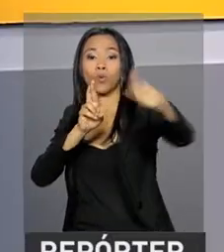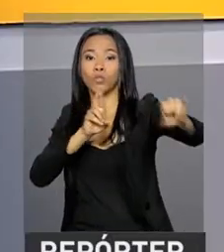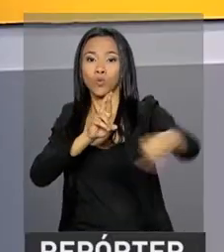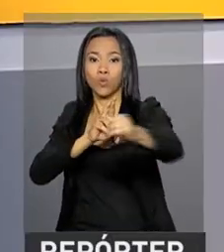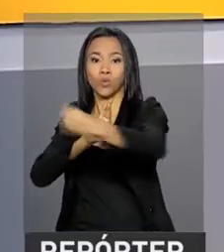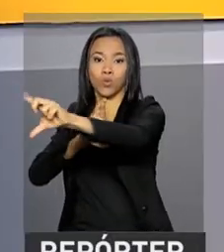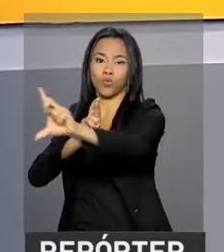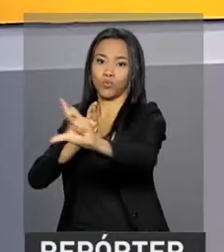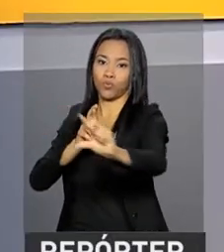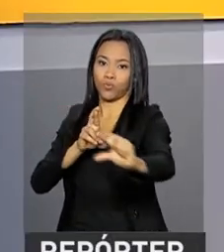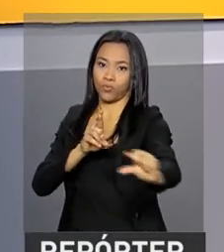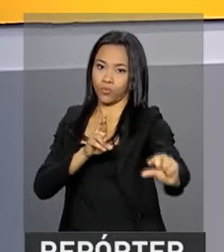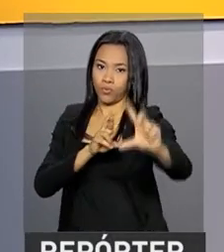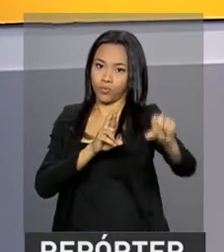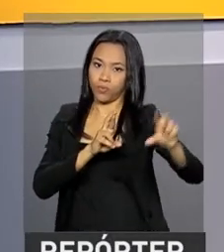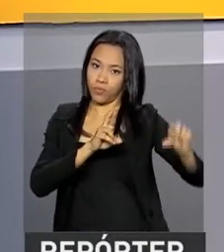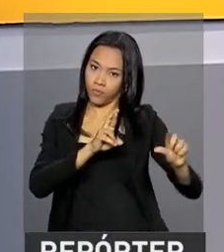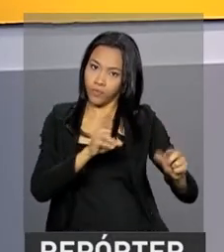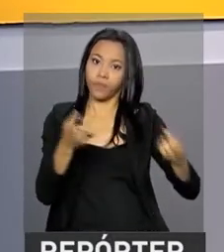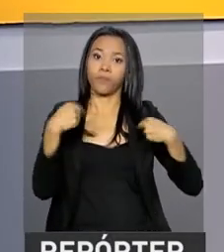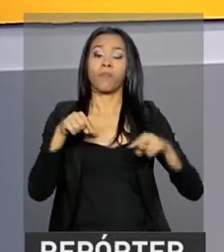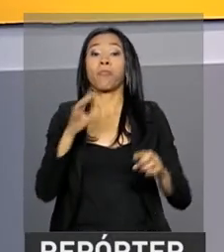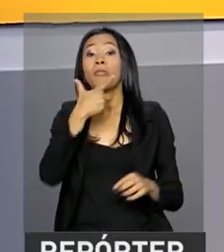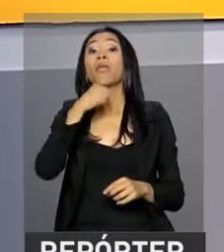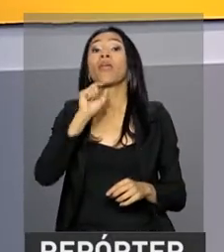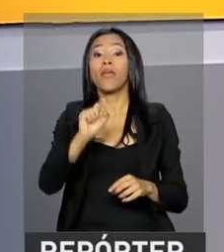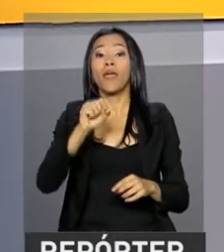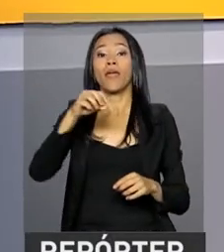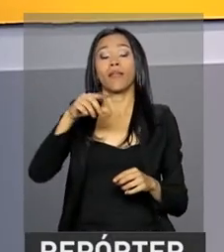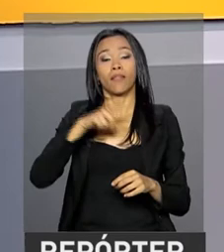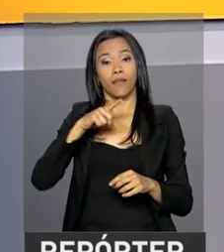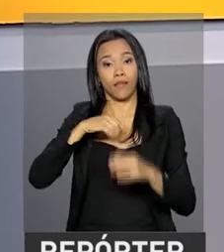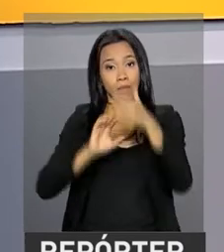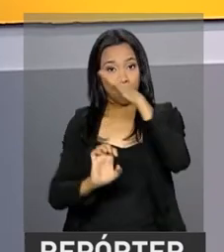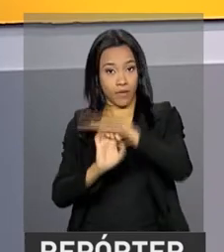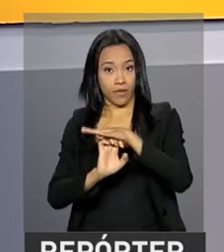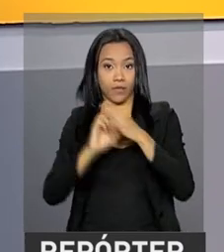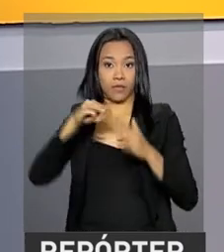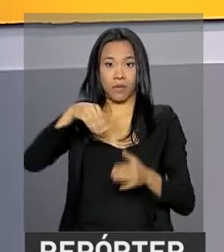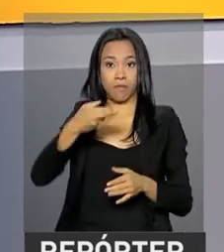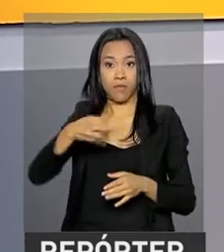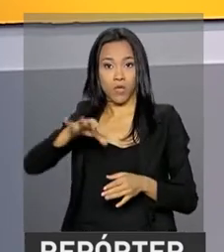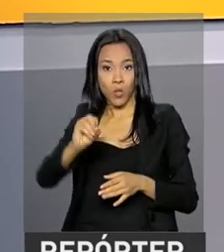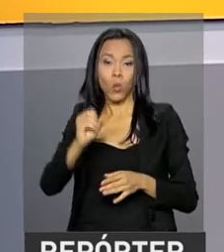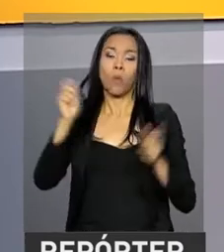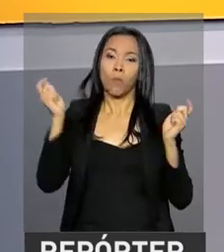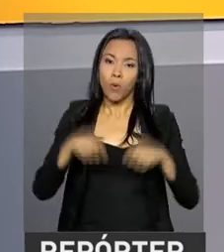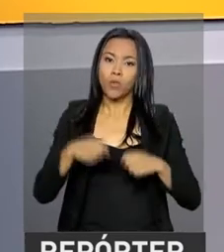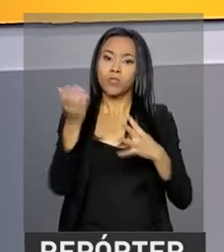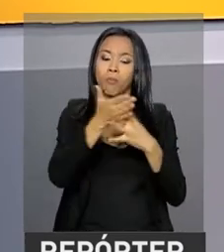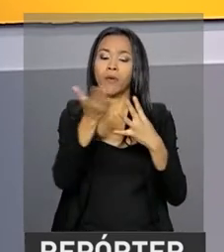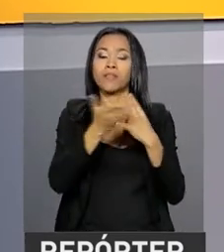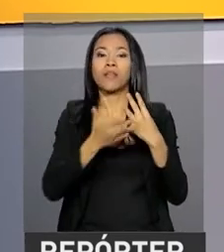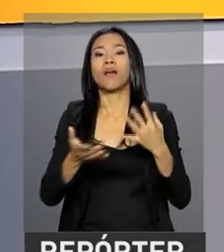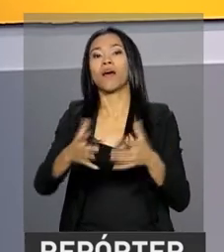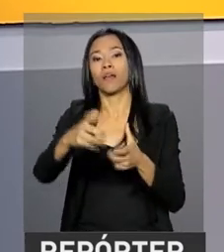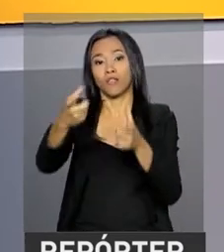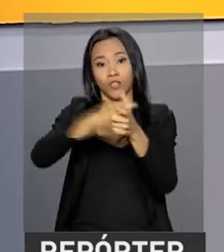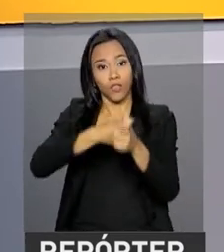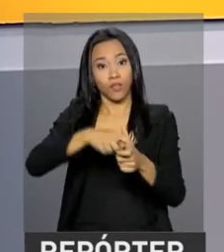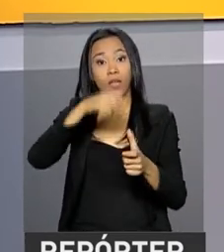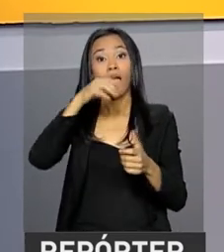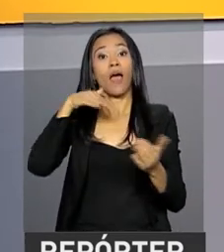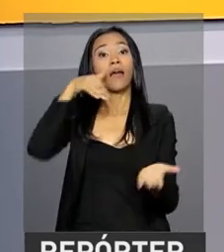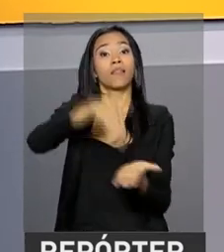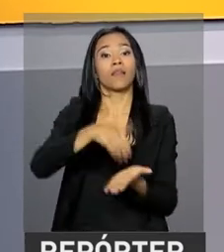quem é microempreendedor individual e barry a receita federal pode parcelar a dívida em até 120 prestações quem